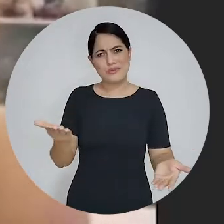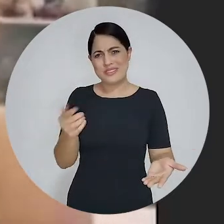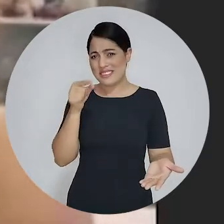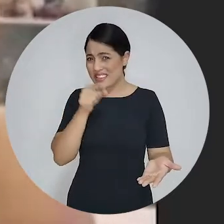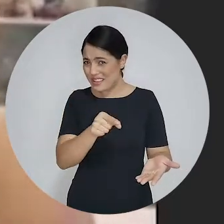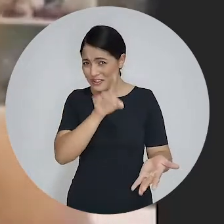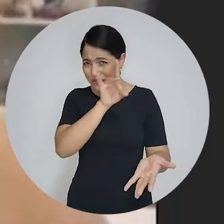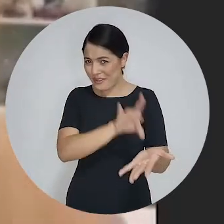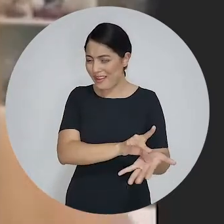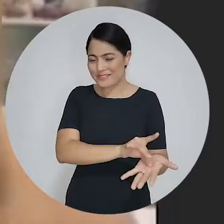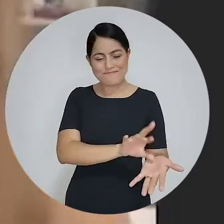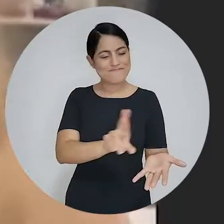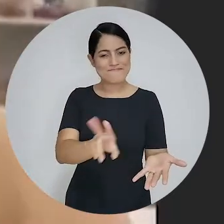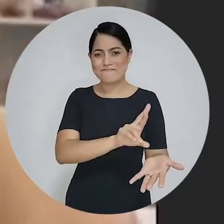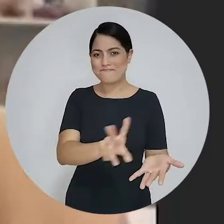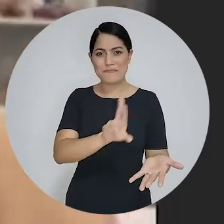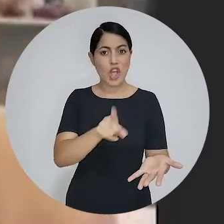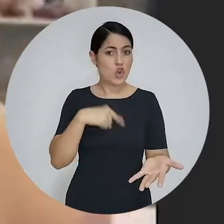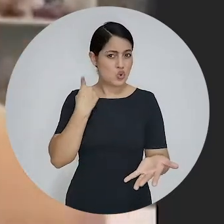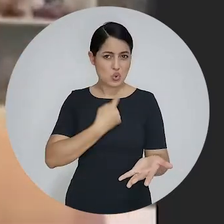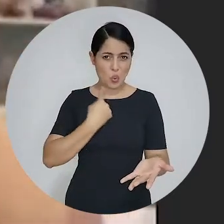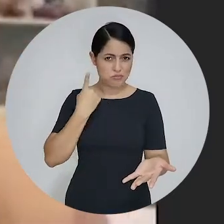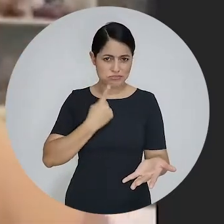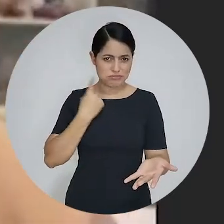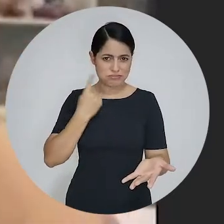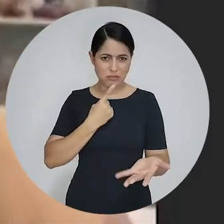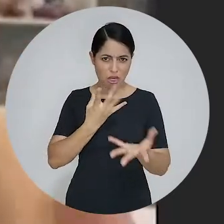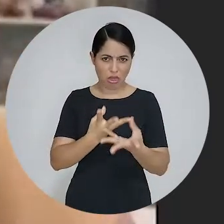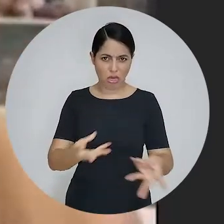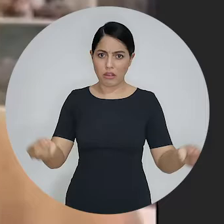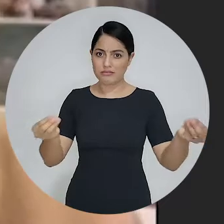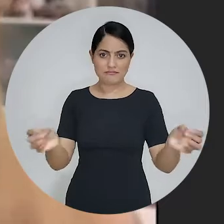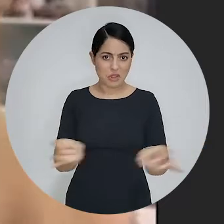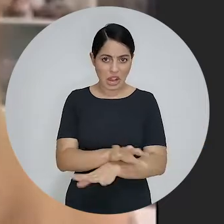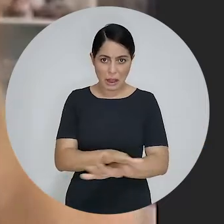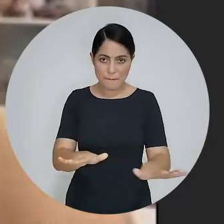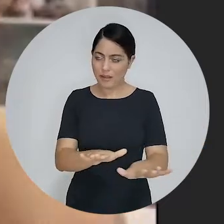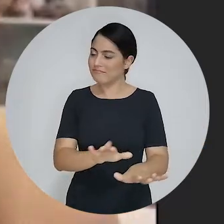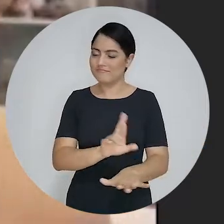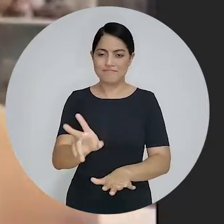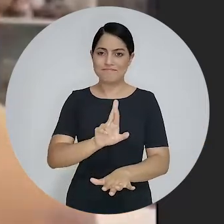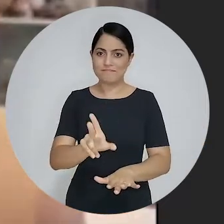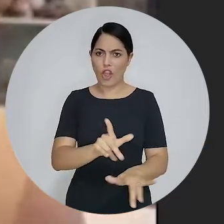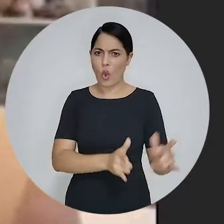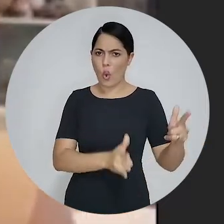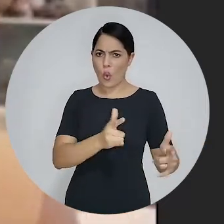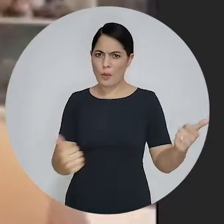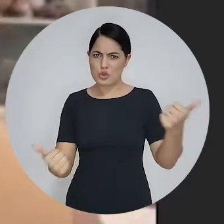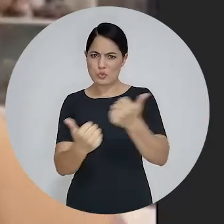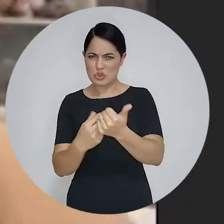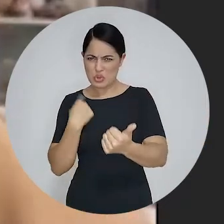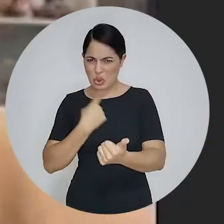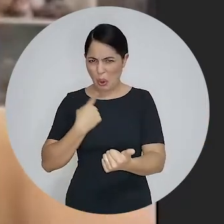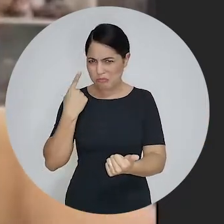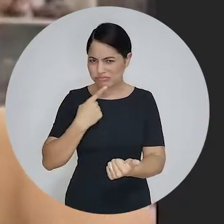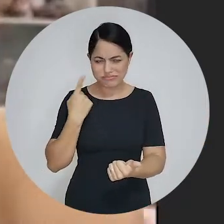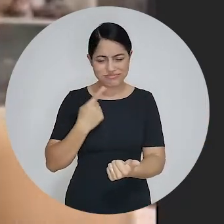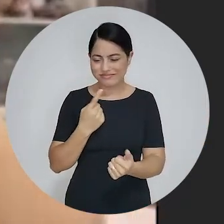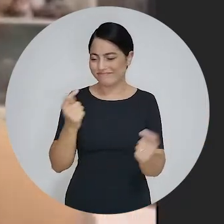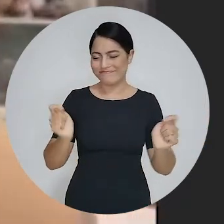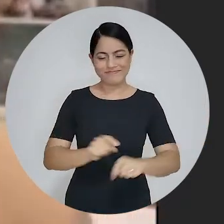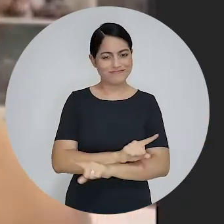todos os senhores que isso não é verdade, que a advocacia não irá desaparecer, que os robôs cibernéticos não